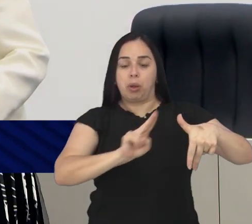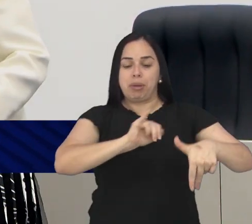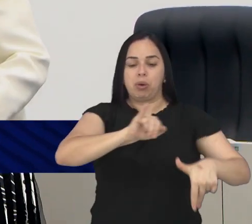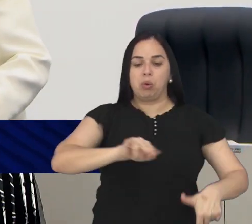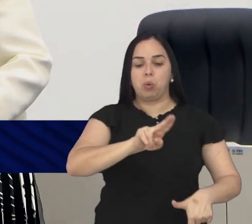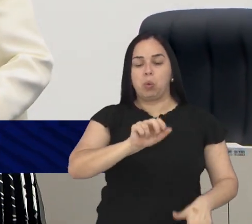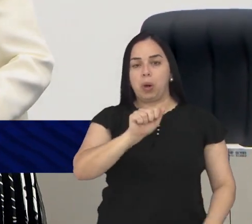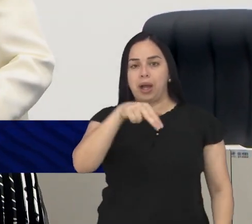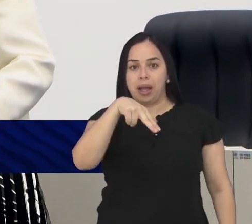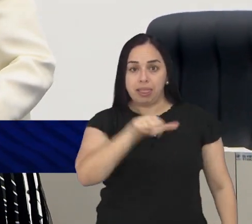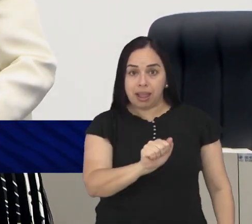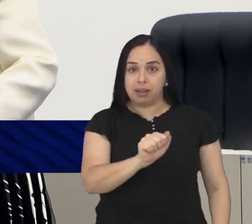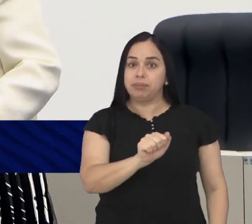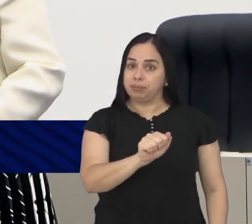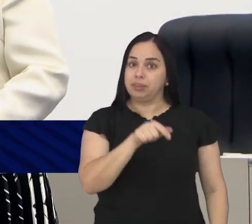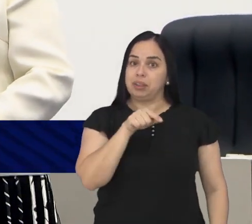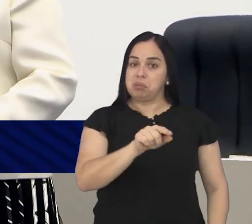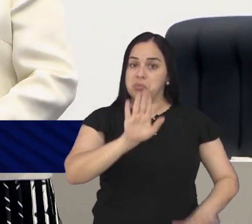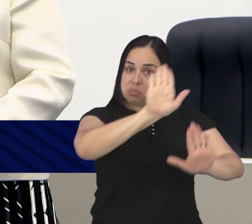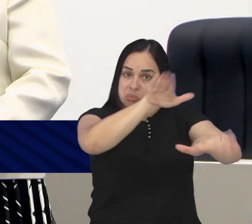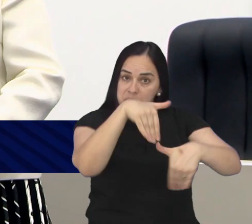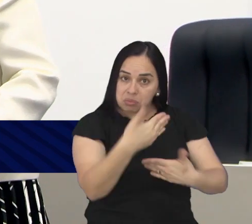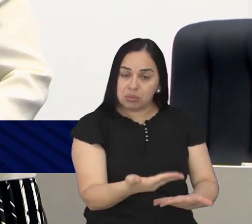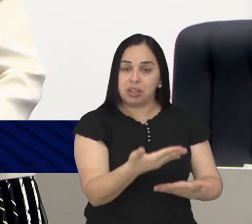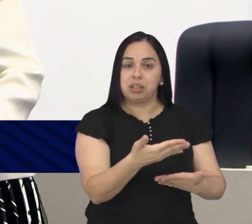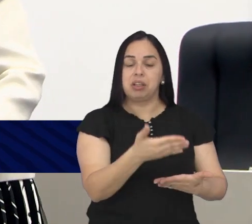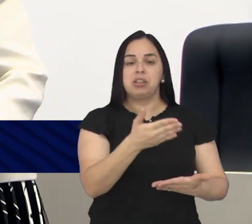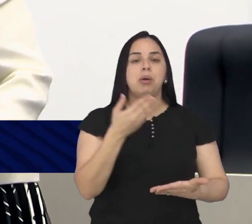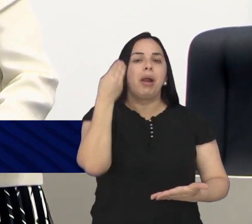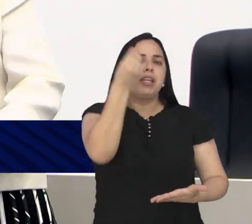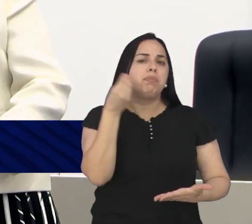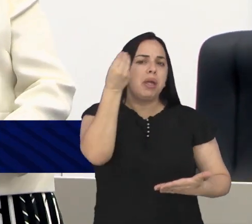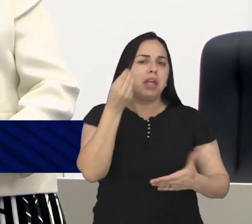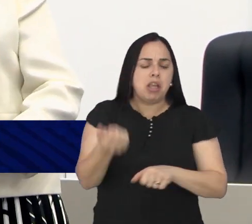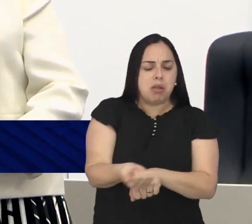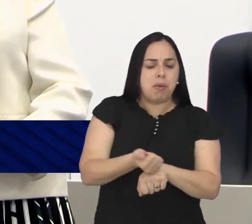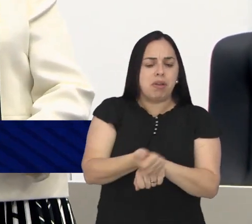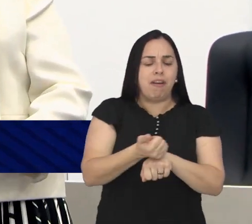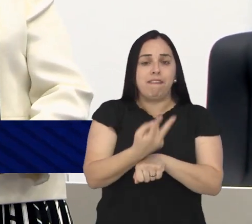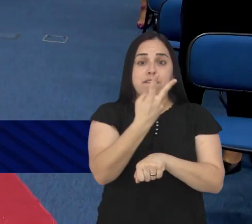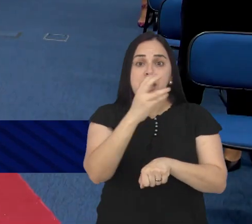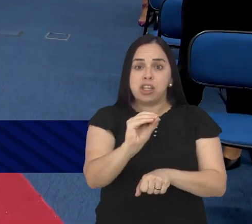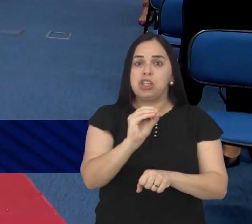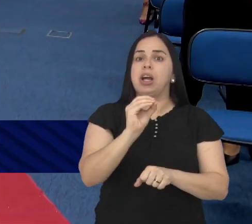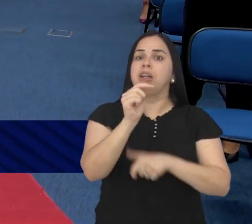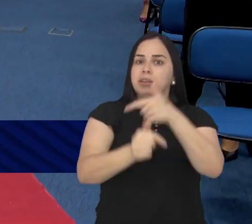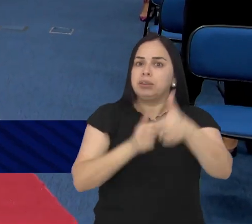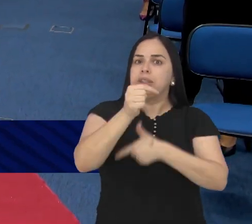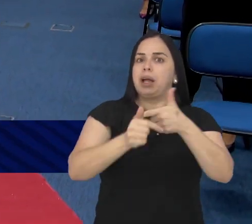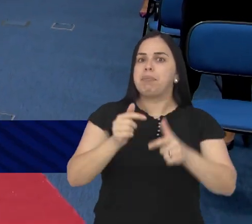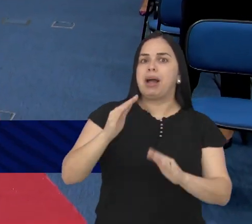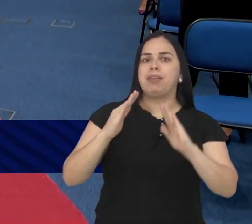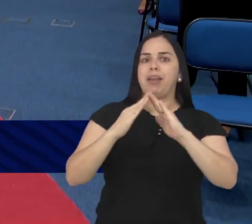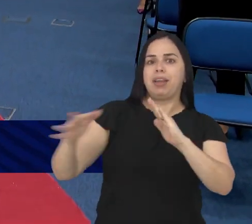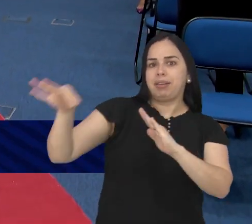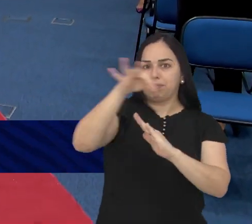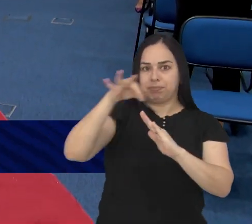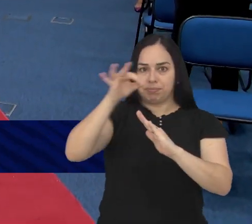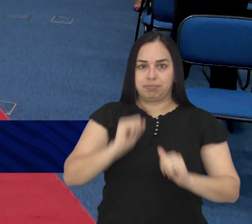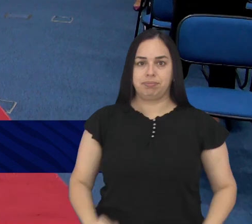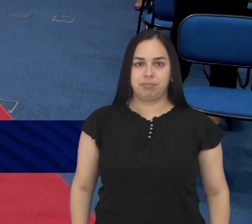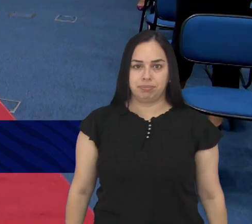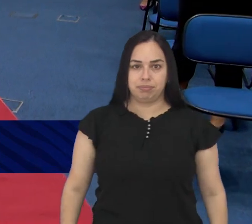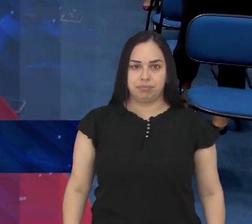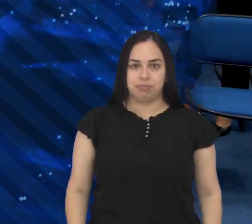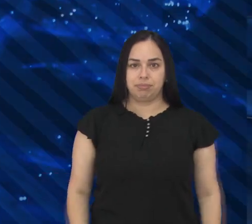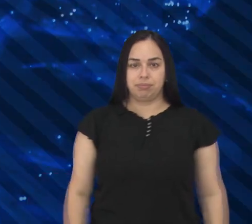à doutora Juana Montesinos Maciel. Honraria homenageia a trajetória da médica que há mais de 20 anos trabalhou na recuperação